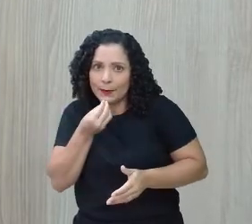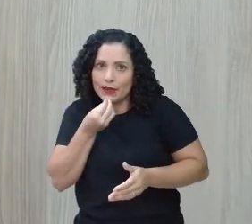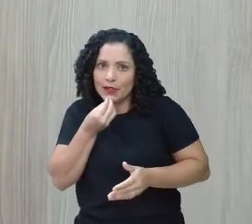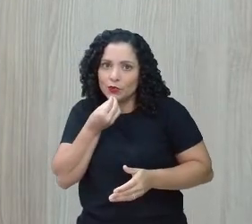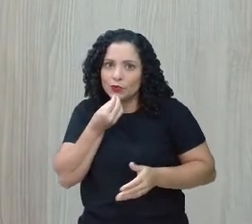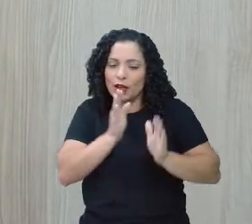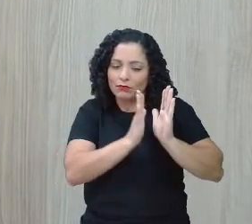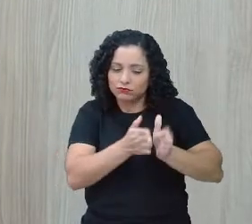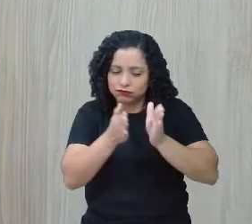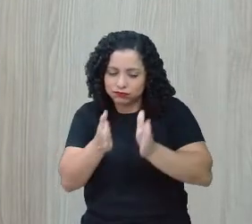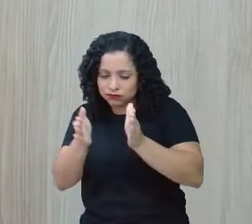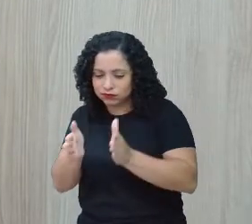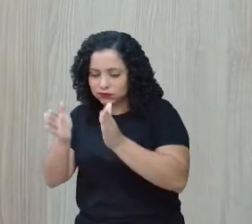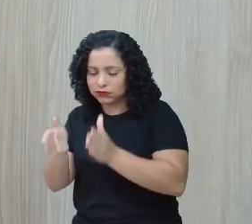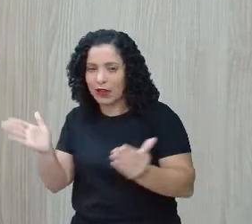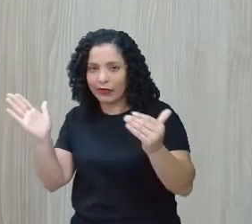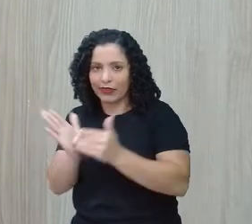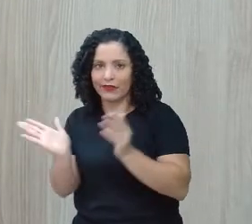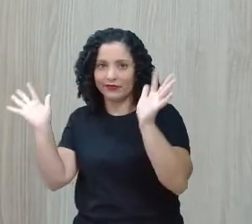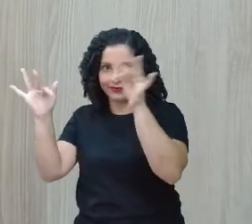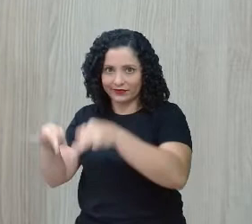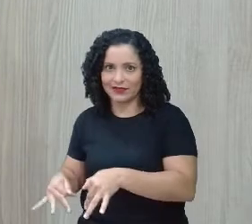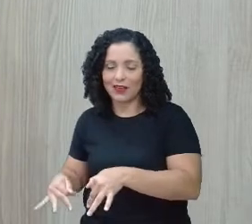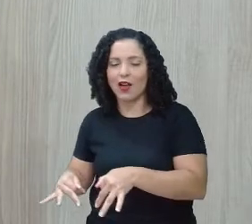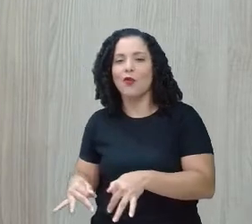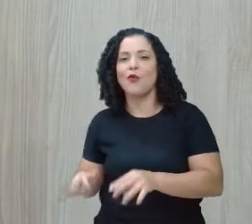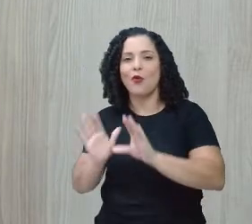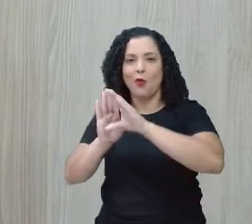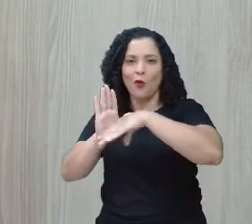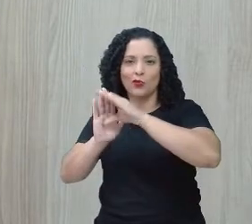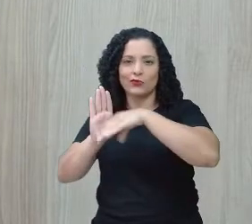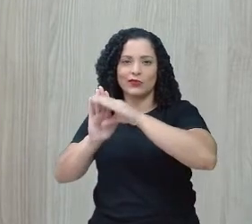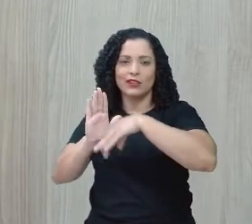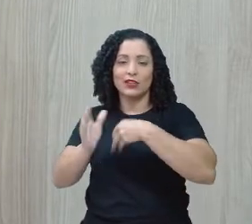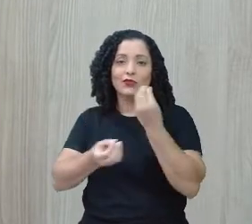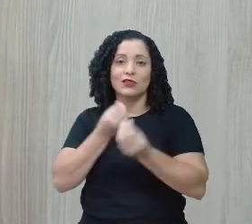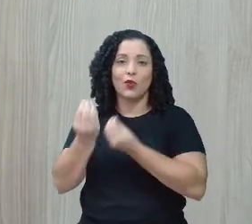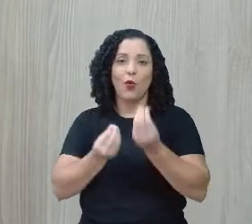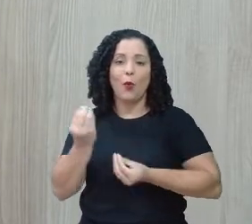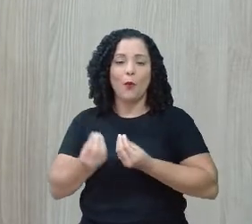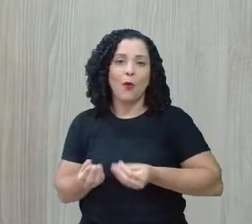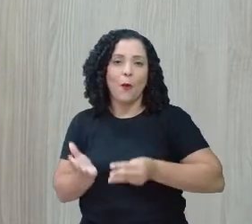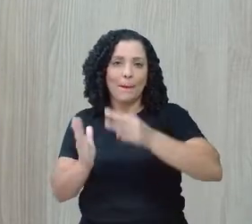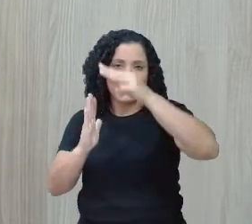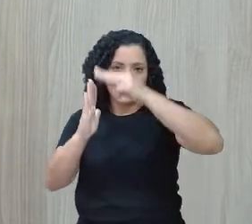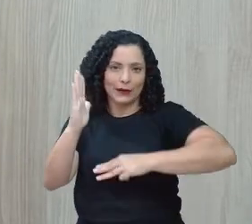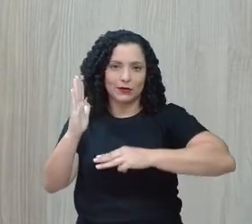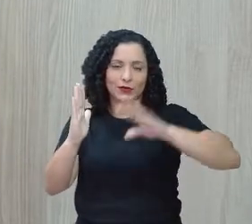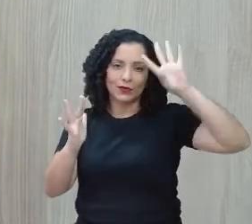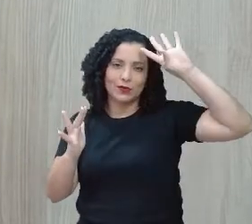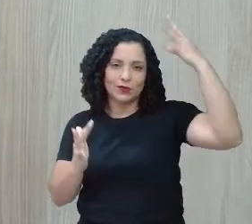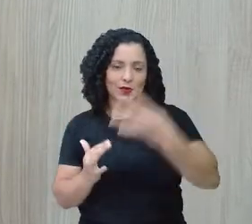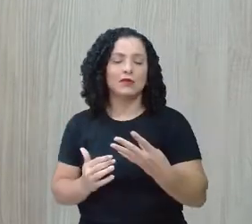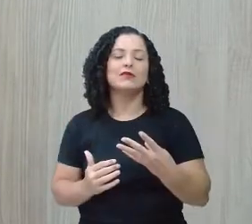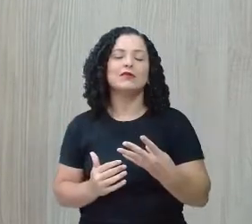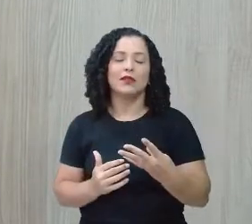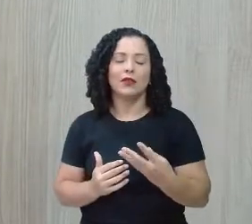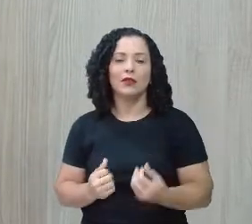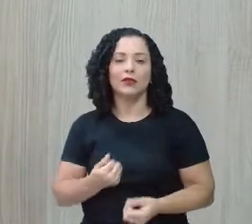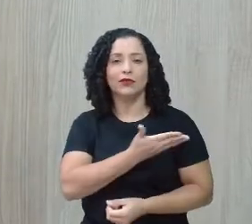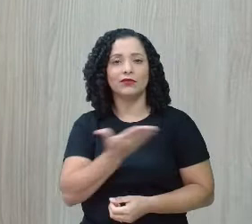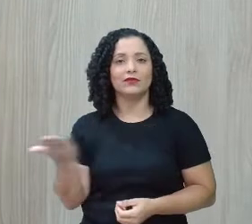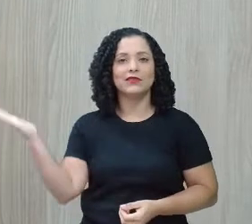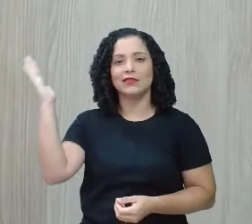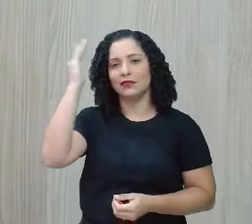tá? Até chegar nas definições e nos métodos de resolução. Então, para que você entenda a questão